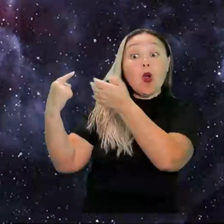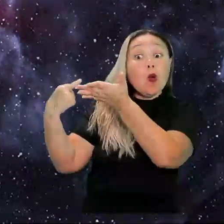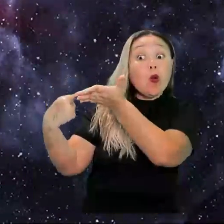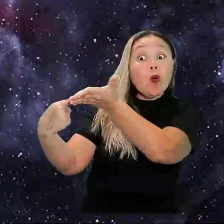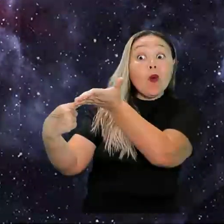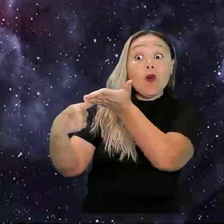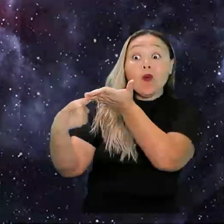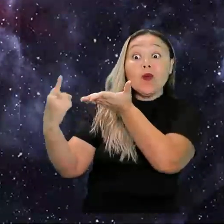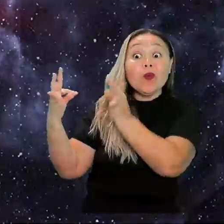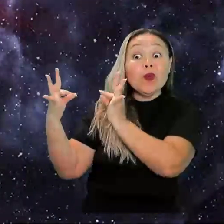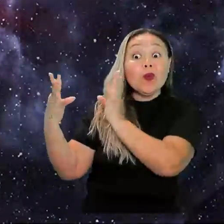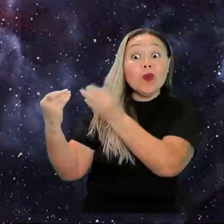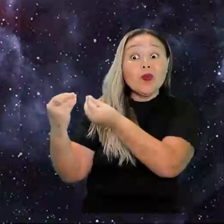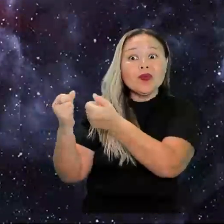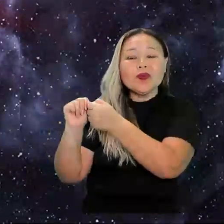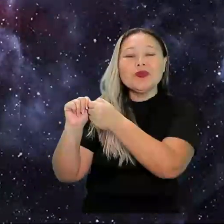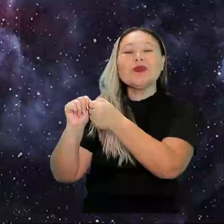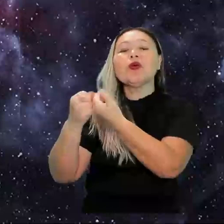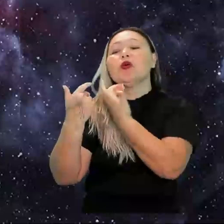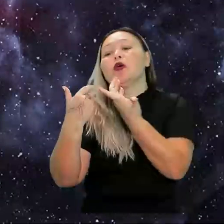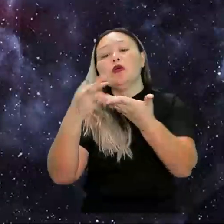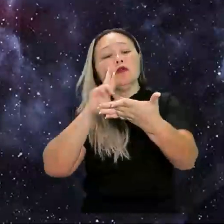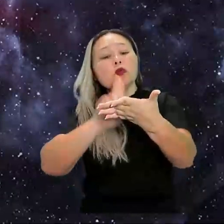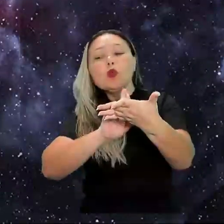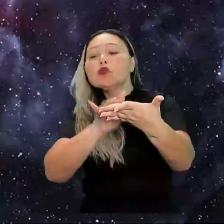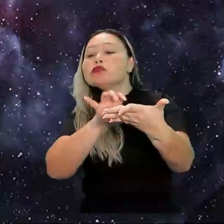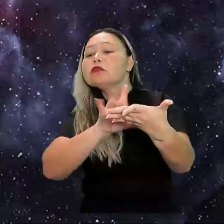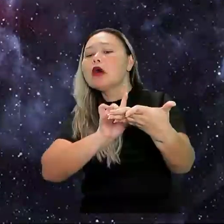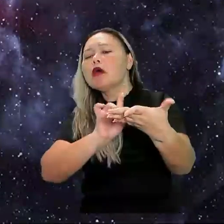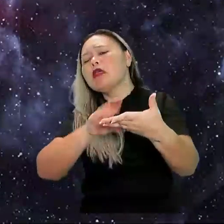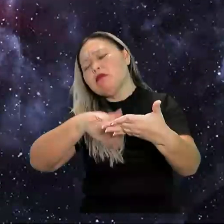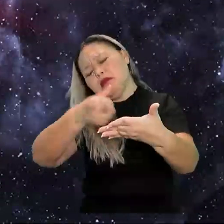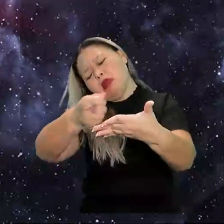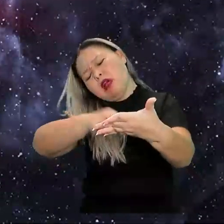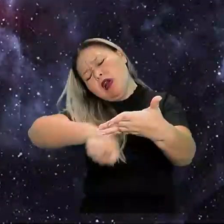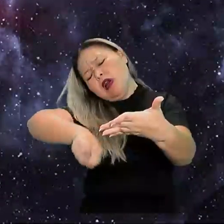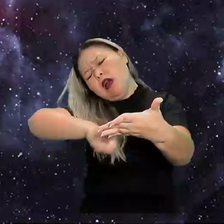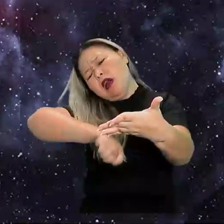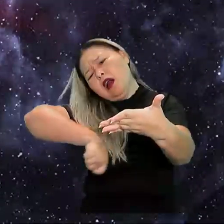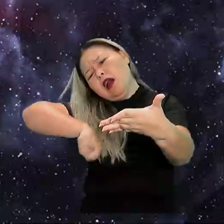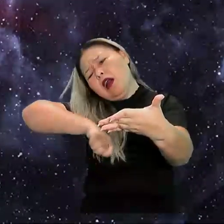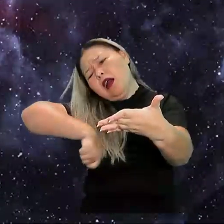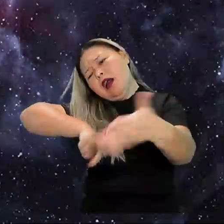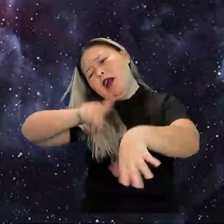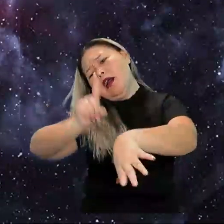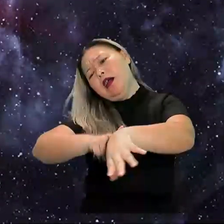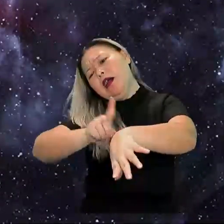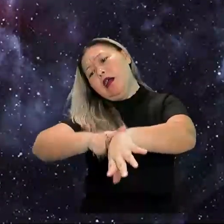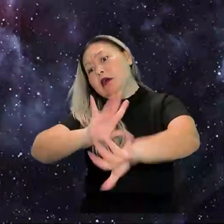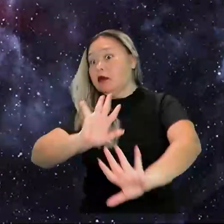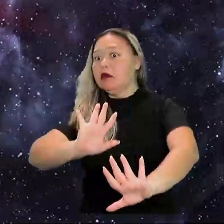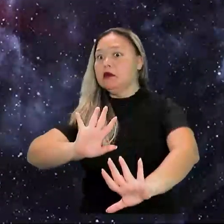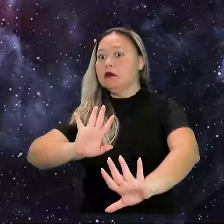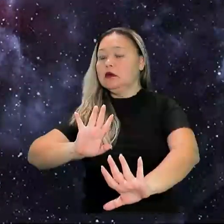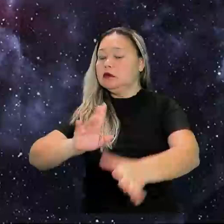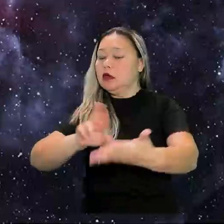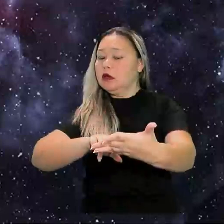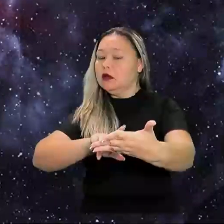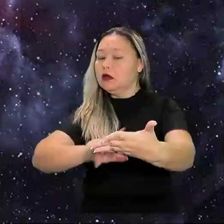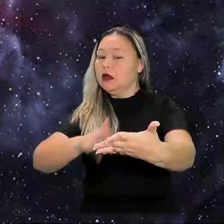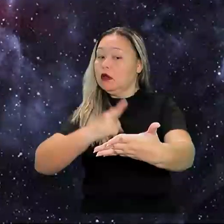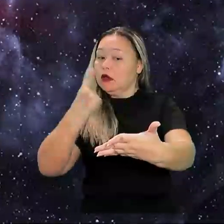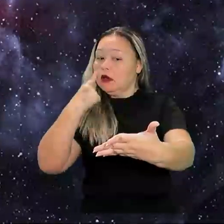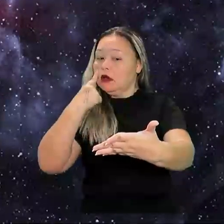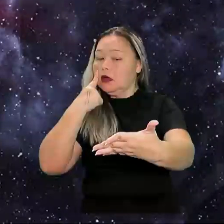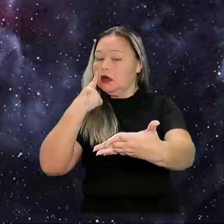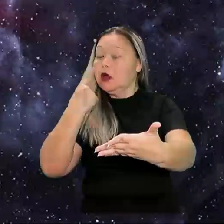Típico. Resolve do seu jeito, aí às vezes o seu jeito é meio longo, né? Vai demorar um tanto mais de tempo, aí você fala, não, mas peraí, aqui dá para resolver de outro